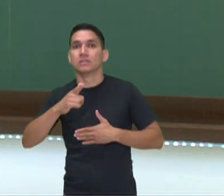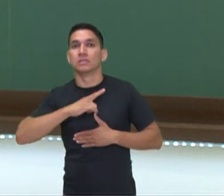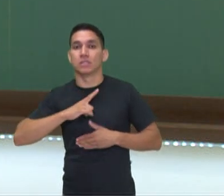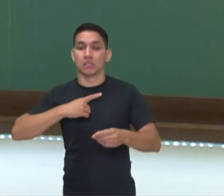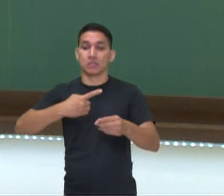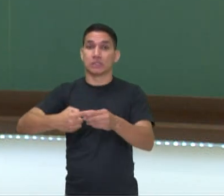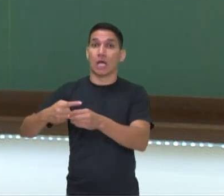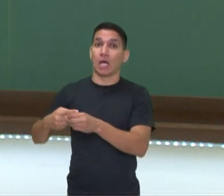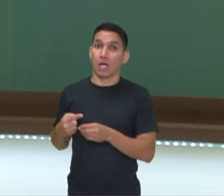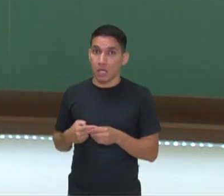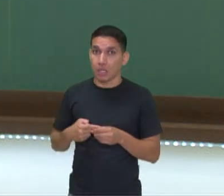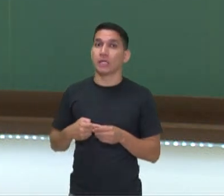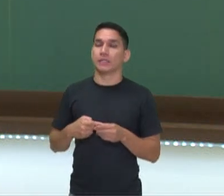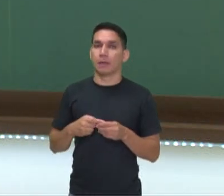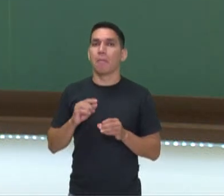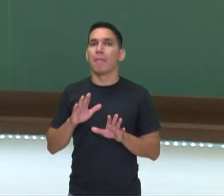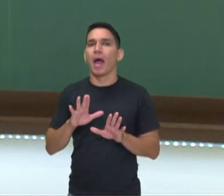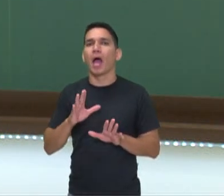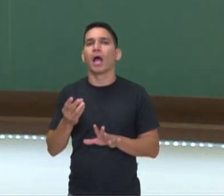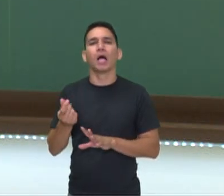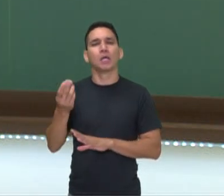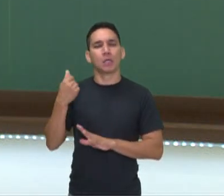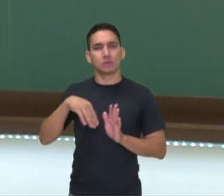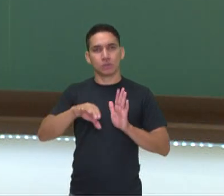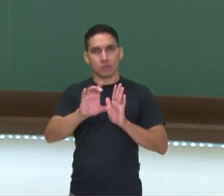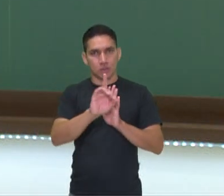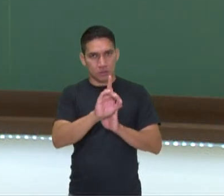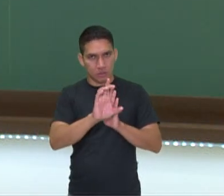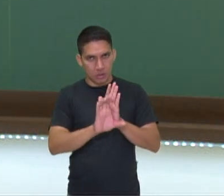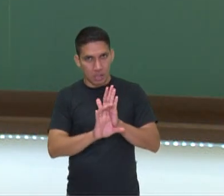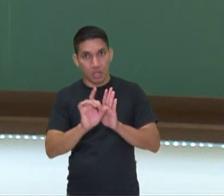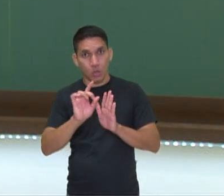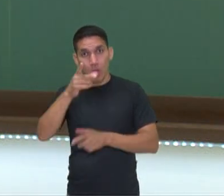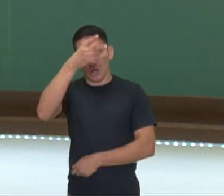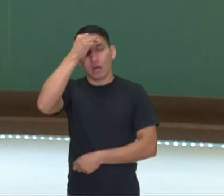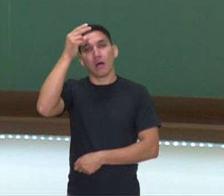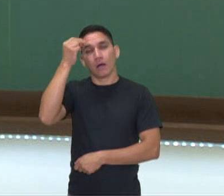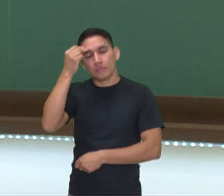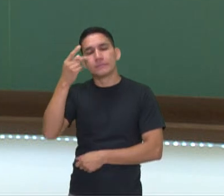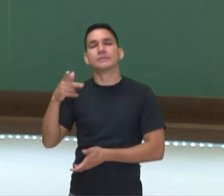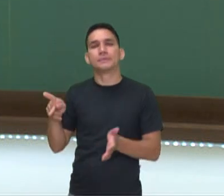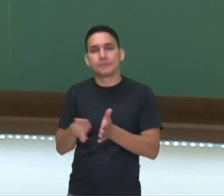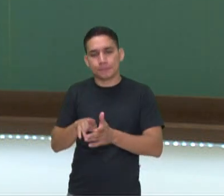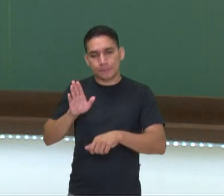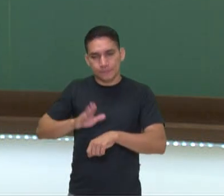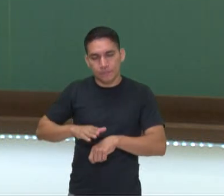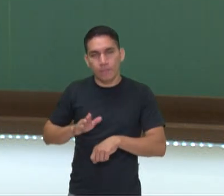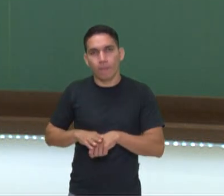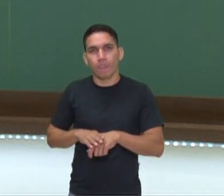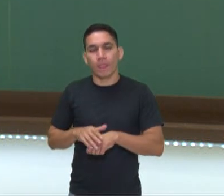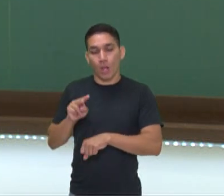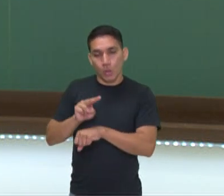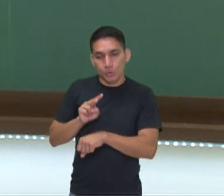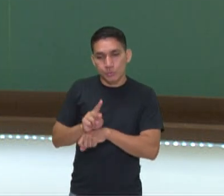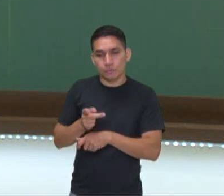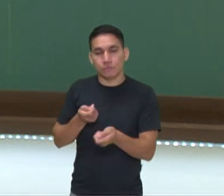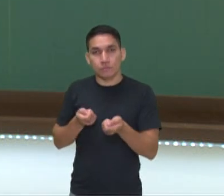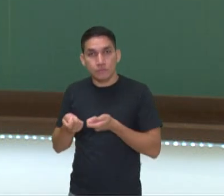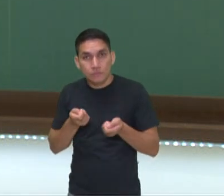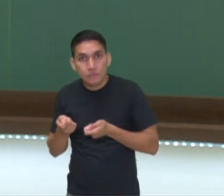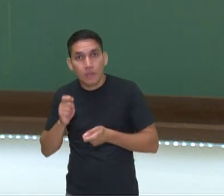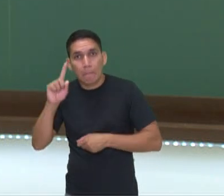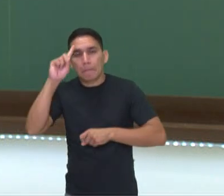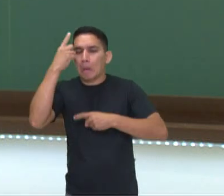cidades, mas nas últimas décadas as prefeituras, dentro das suas condições, vêm